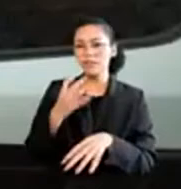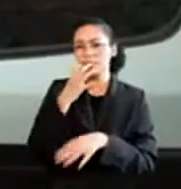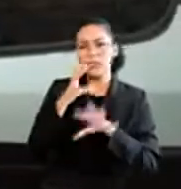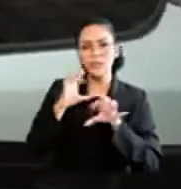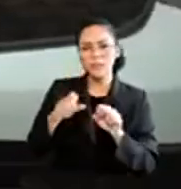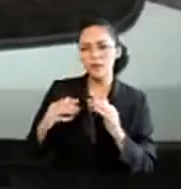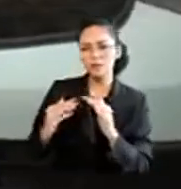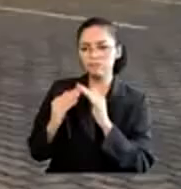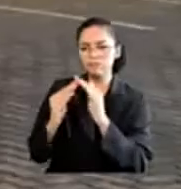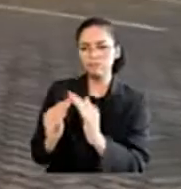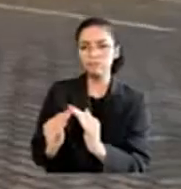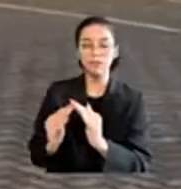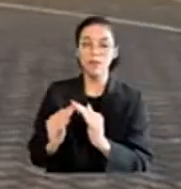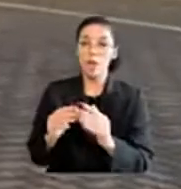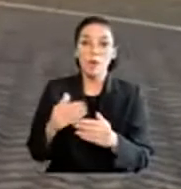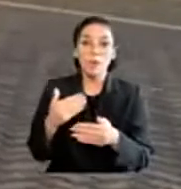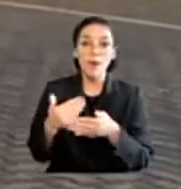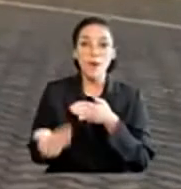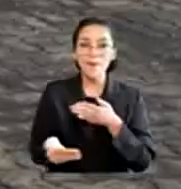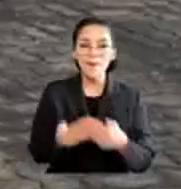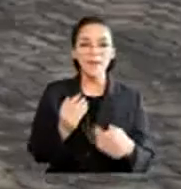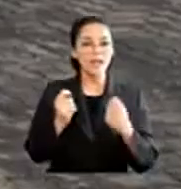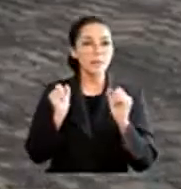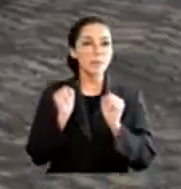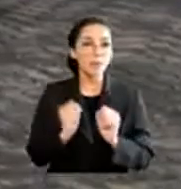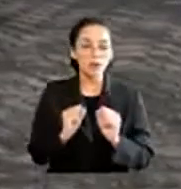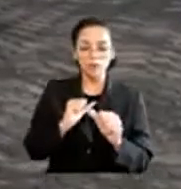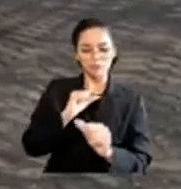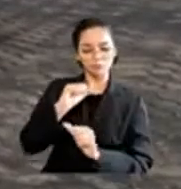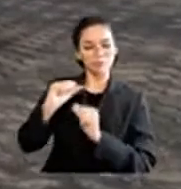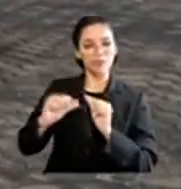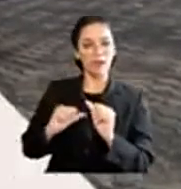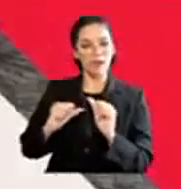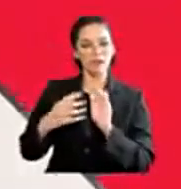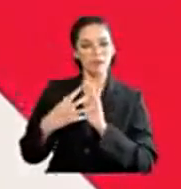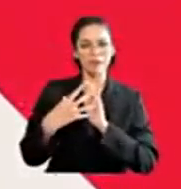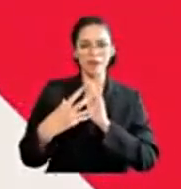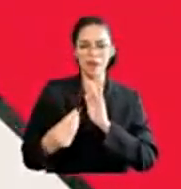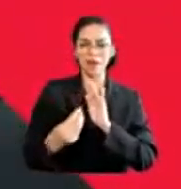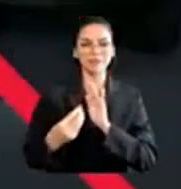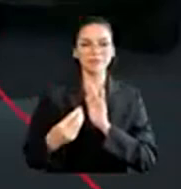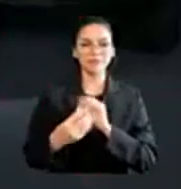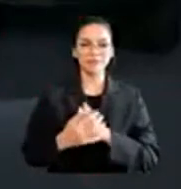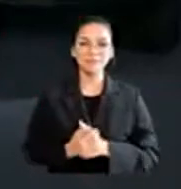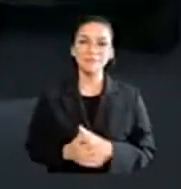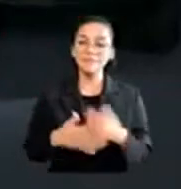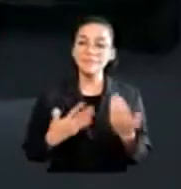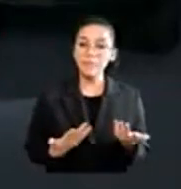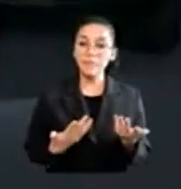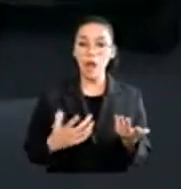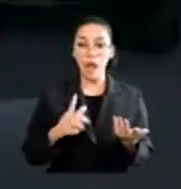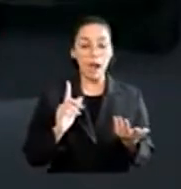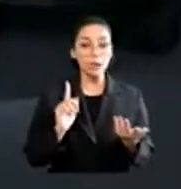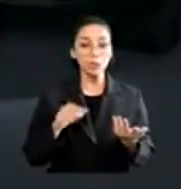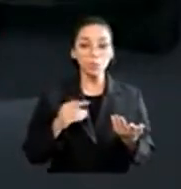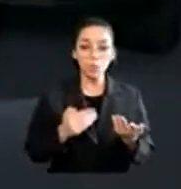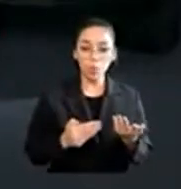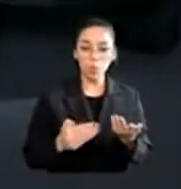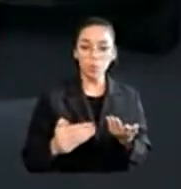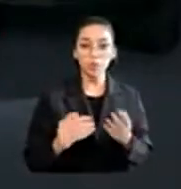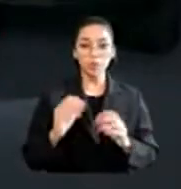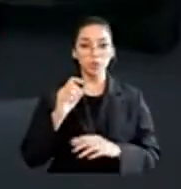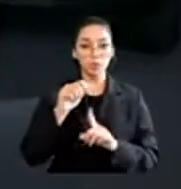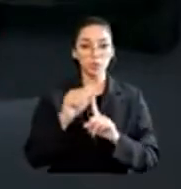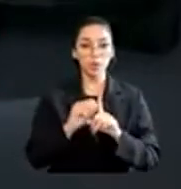que a transforma não só no carro do negócio, mas no próprio negócio. Inclusive, a partir do início de outubro, nós